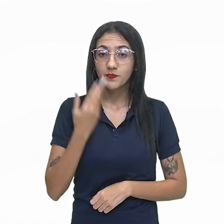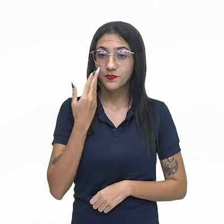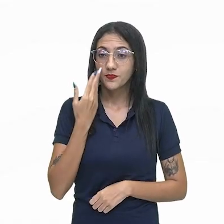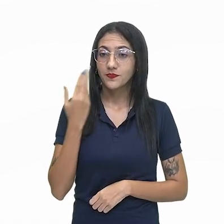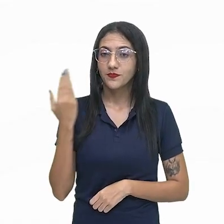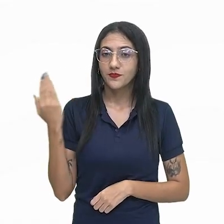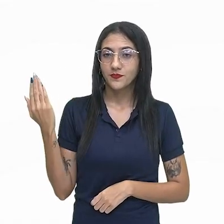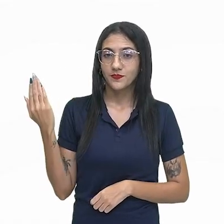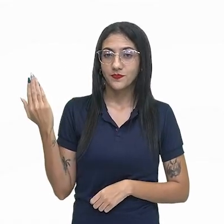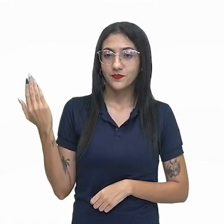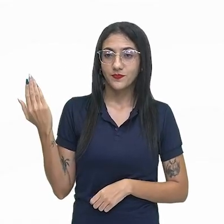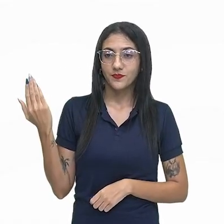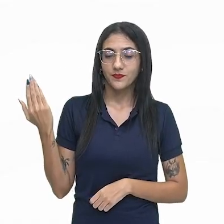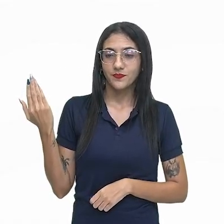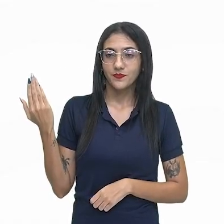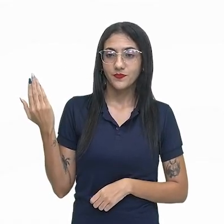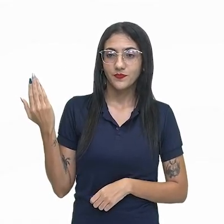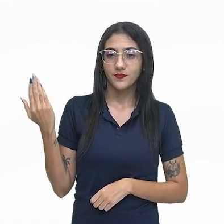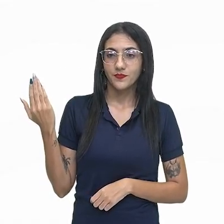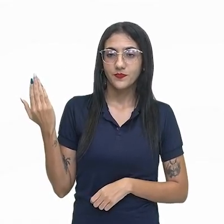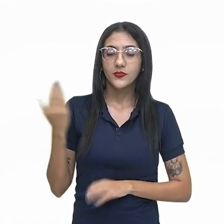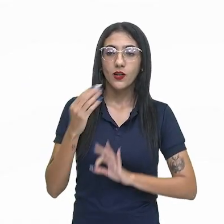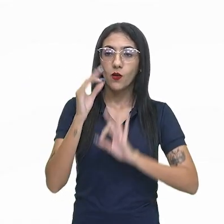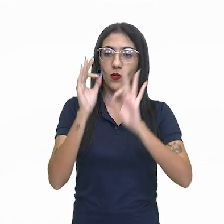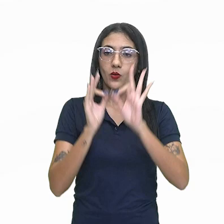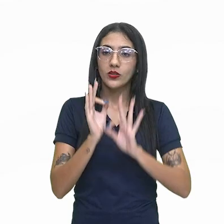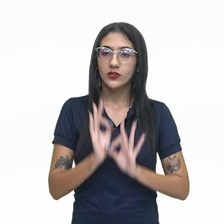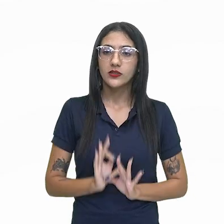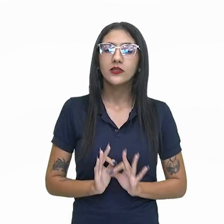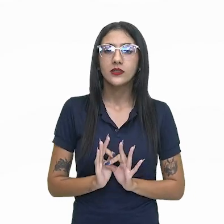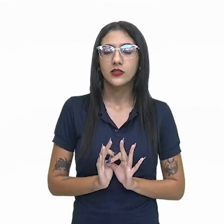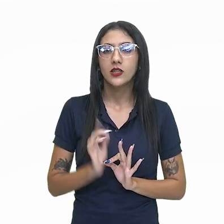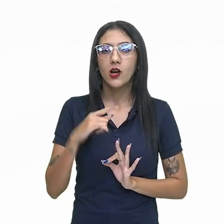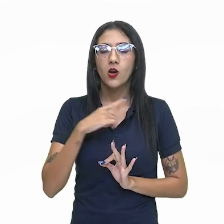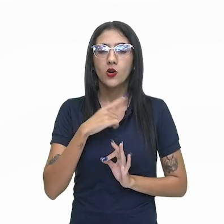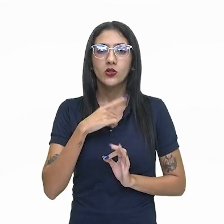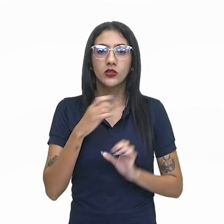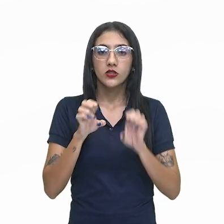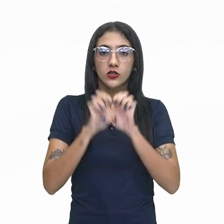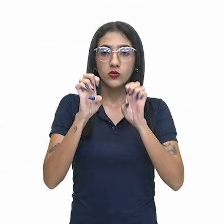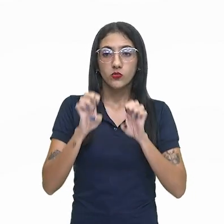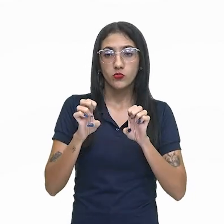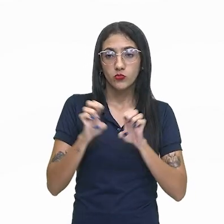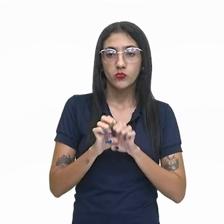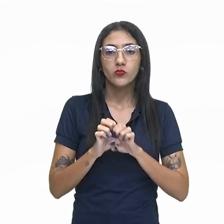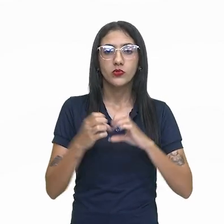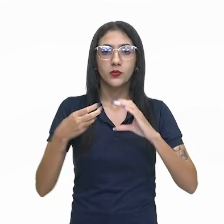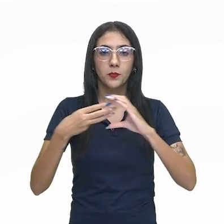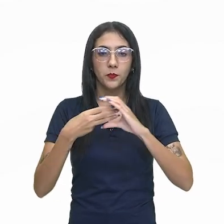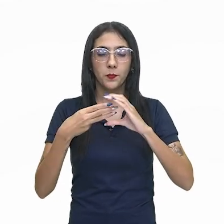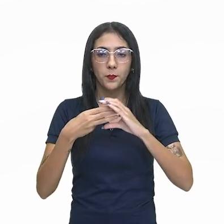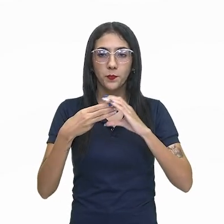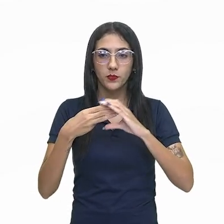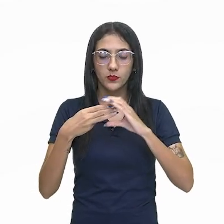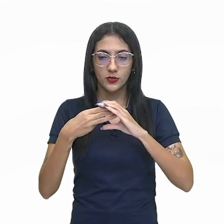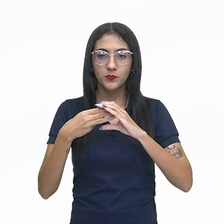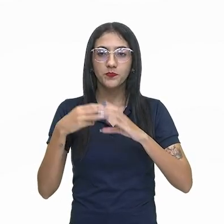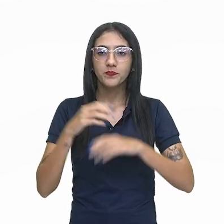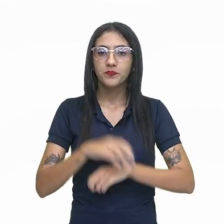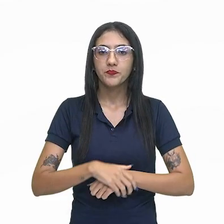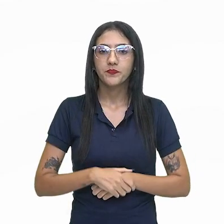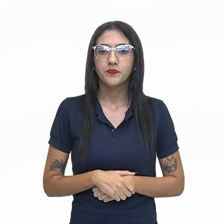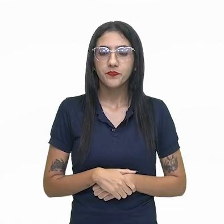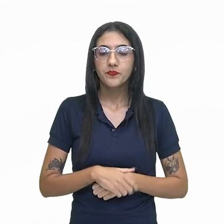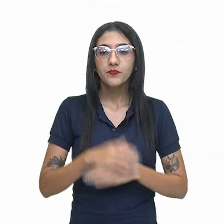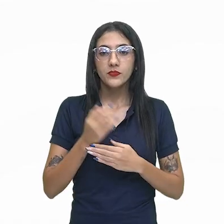que mostra exatamente a composição dessa membrana plasmática, considerando aí que a